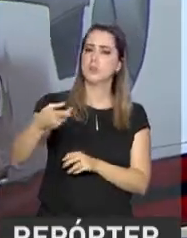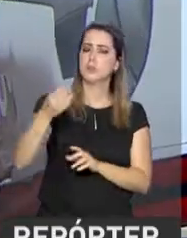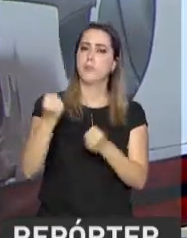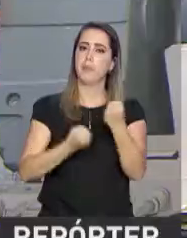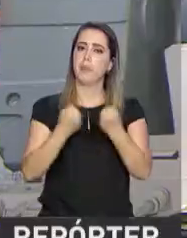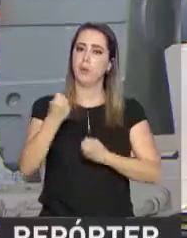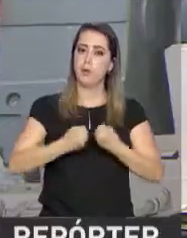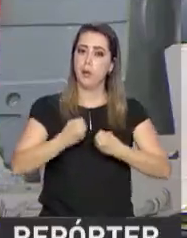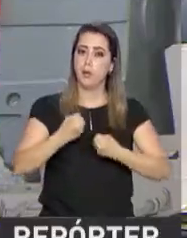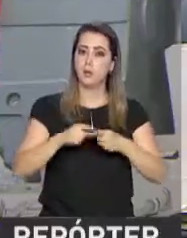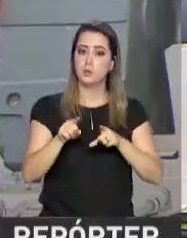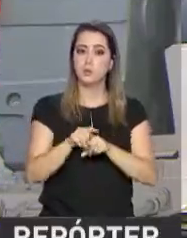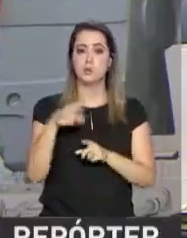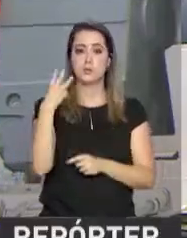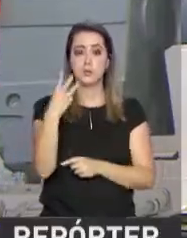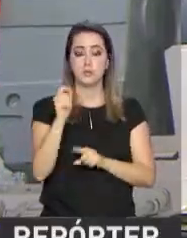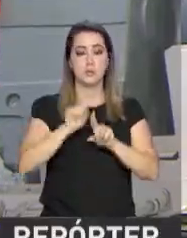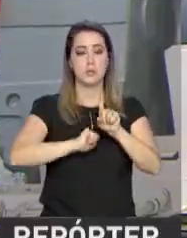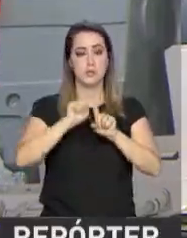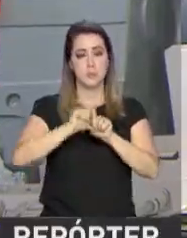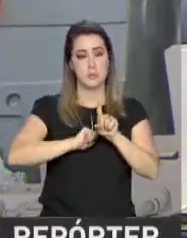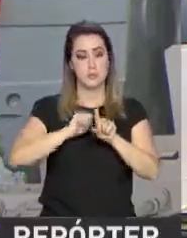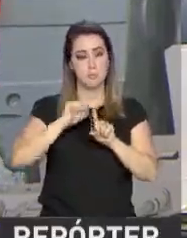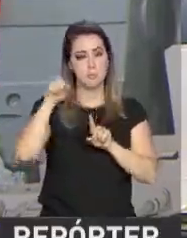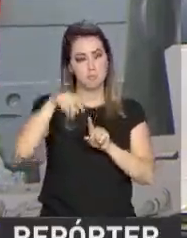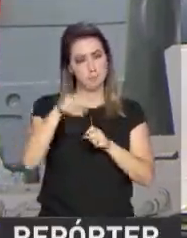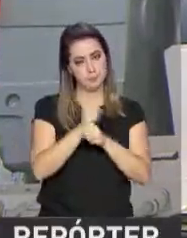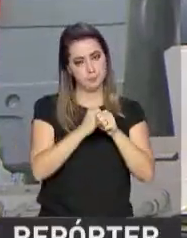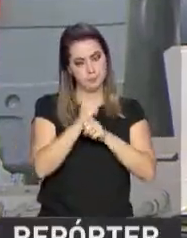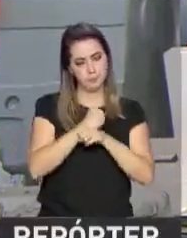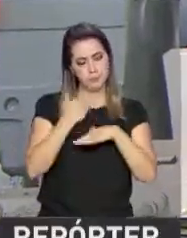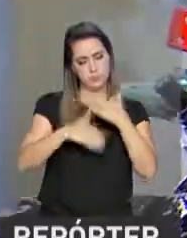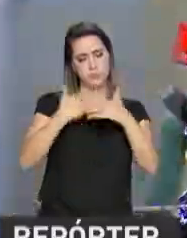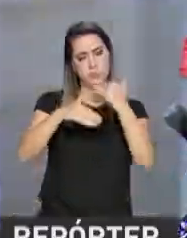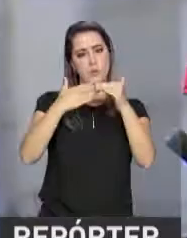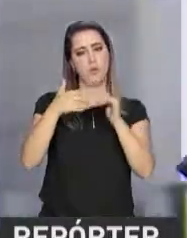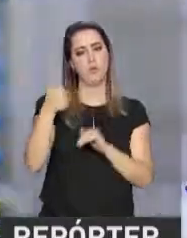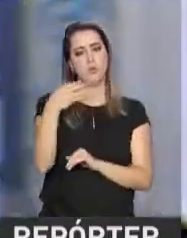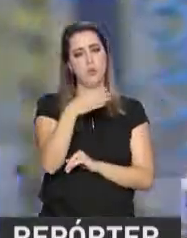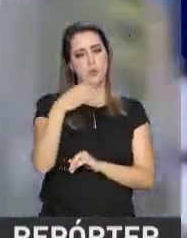veículos nos 3 primeiros meses deste ano, uma ampliação de mais